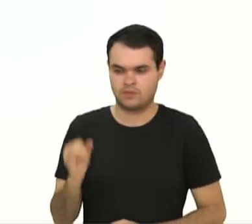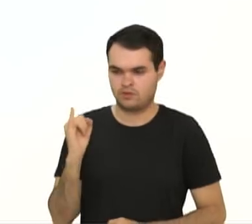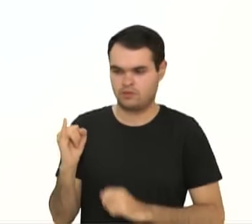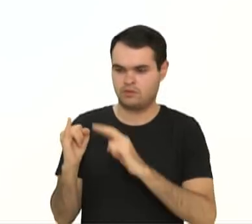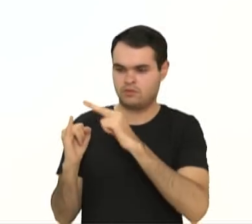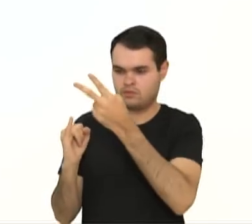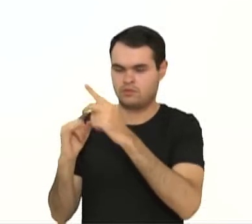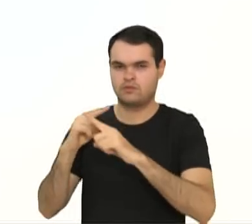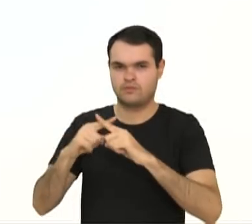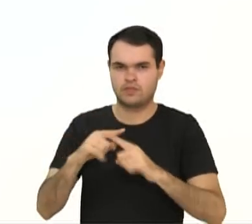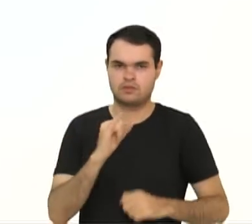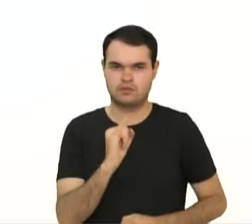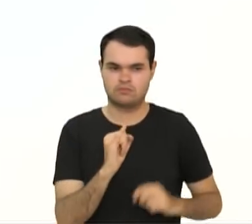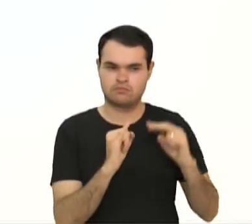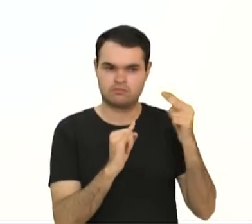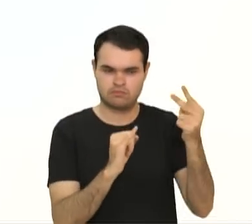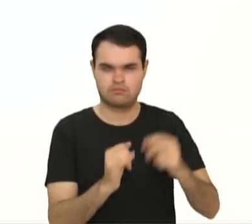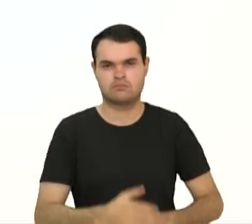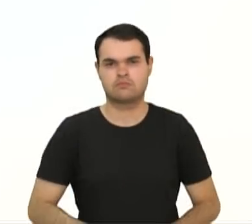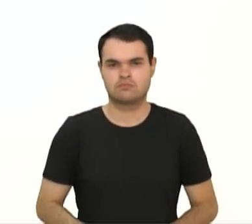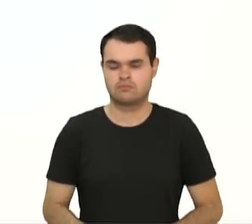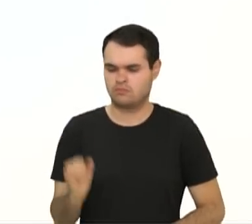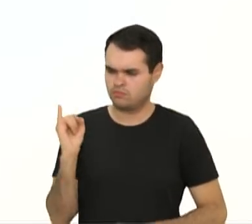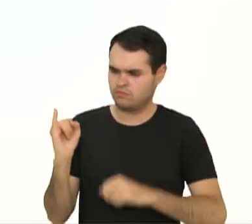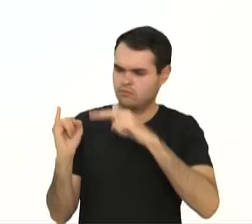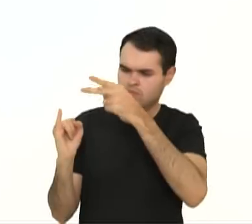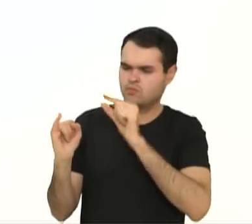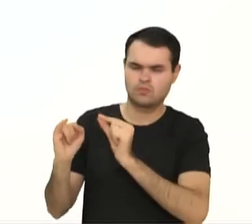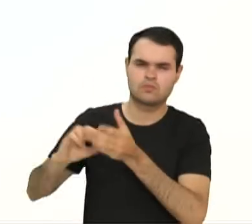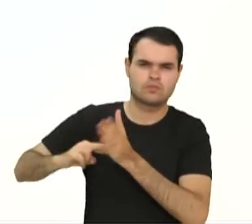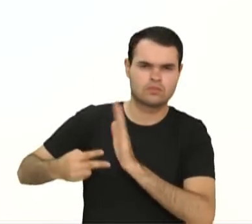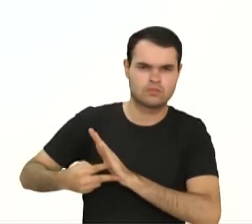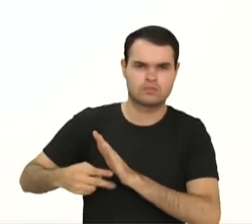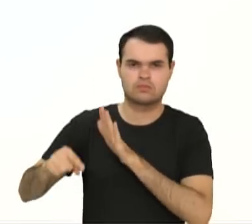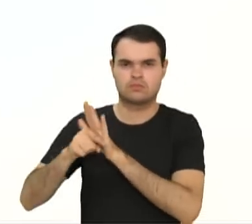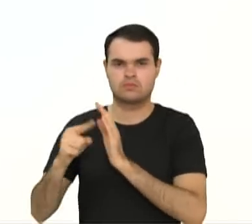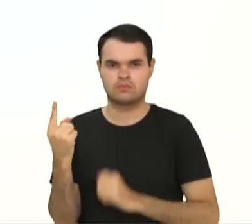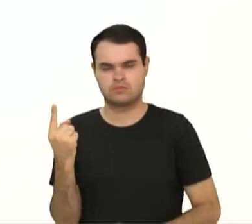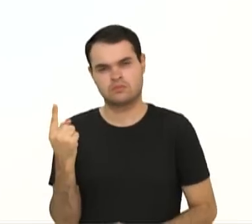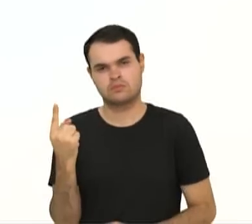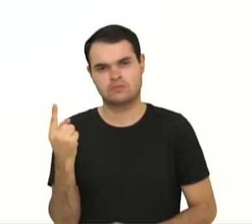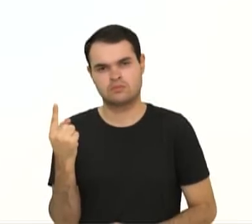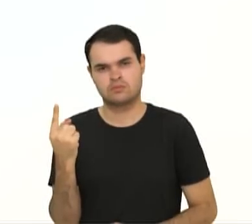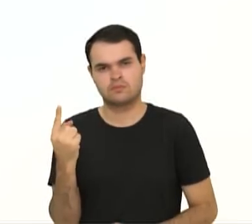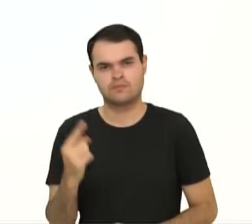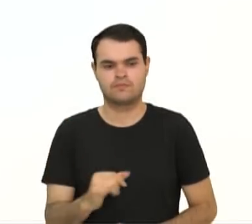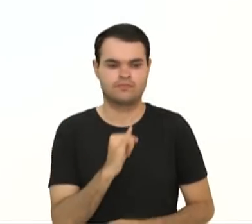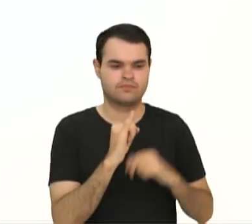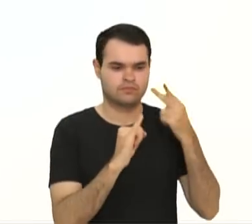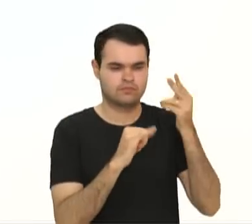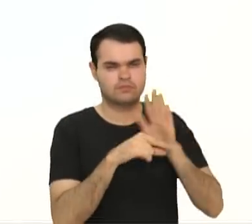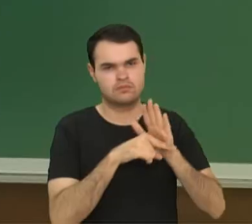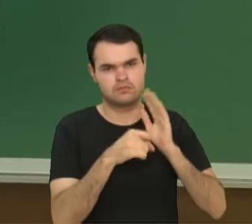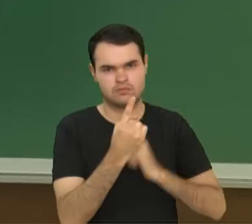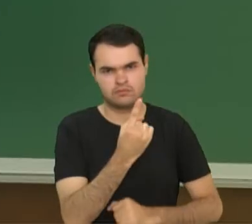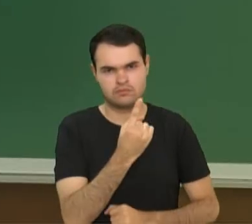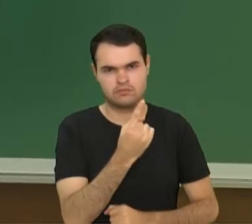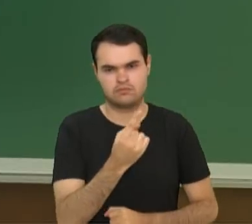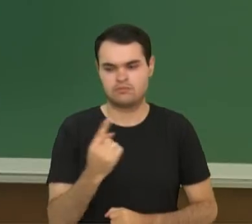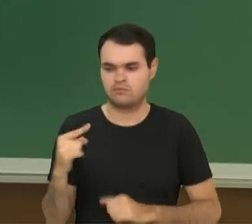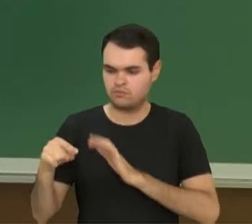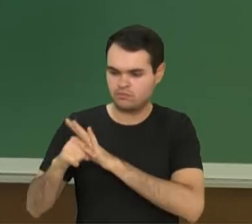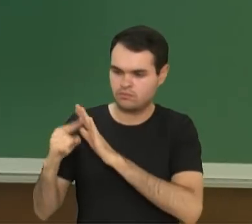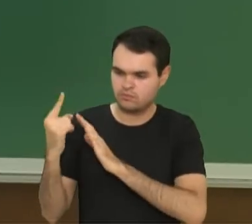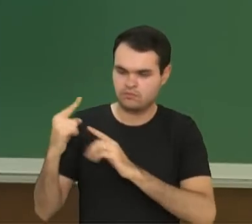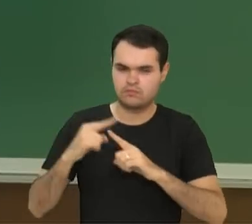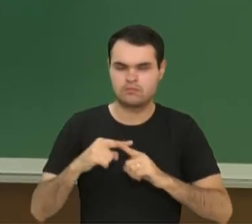quadrado vezes i ao quadrado. O i ao quadrado é o quê? Menos 1. O i ao quadrado menos 1. Menos